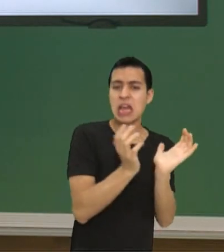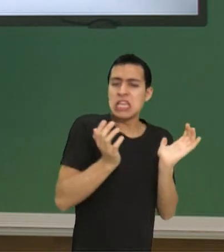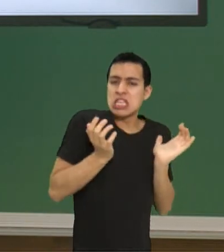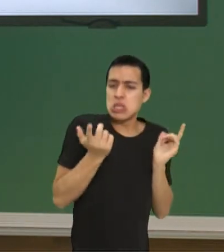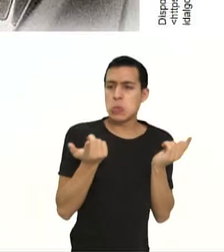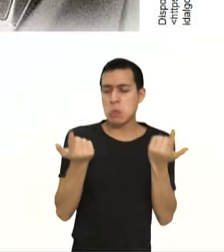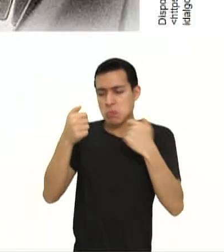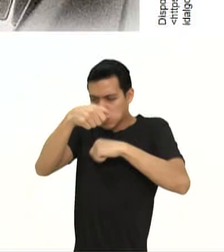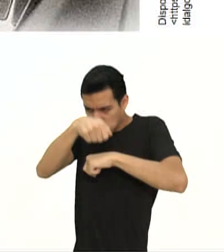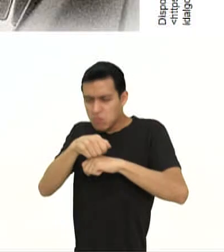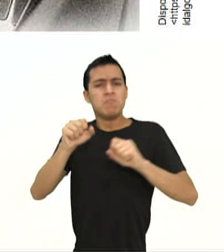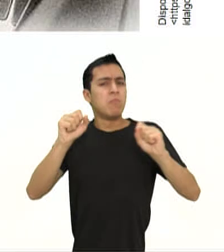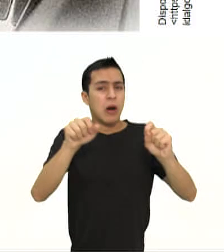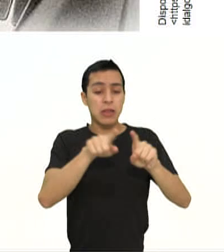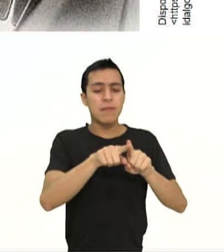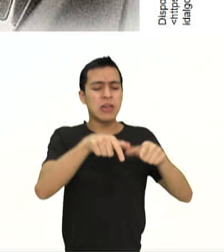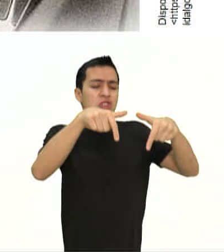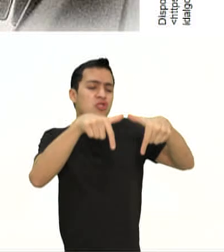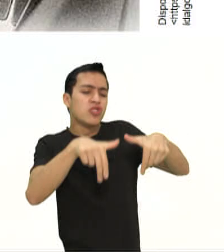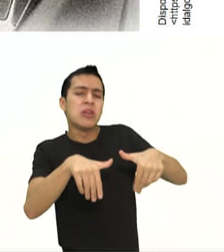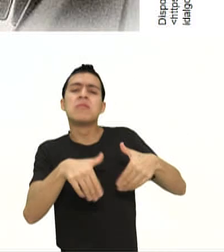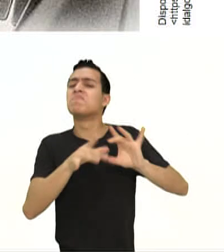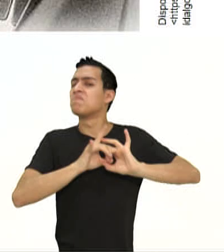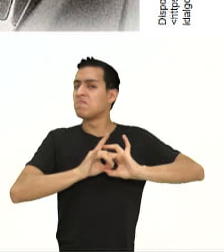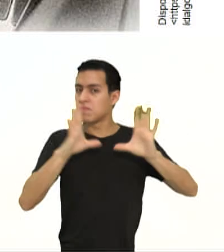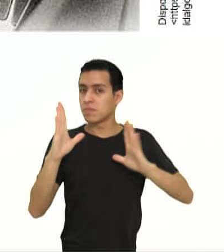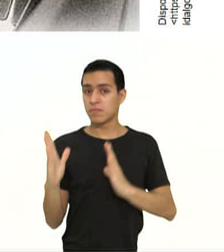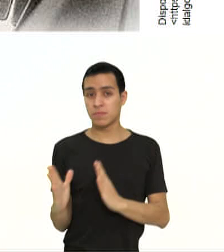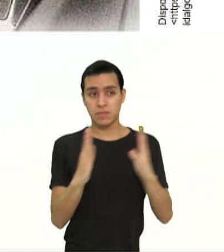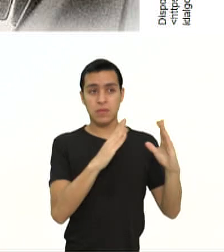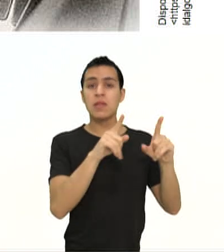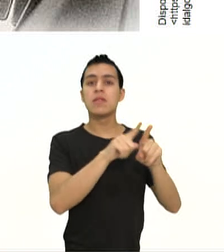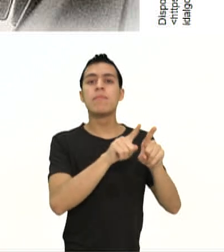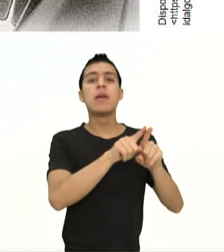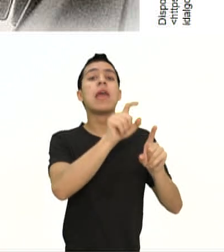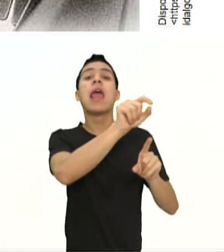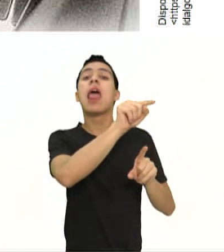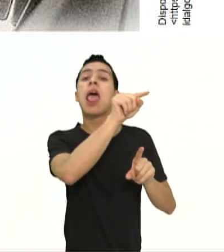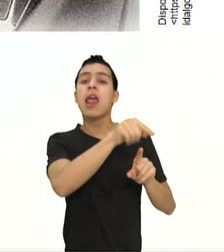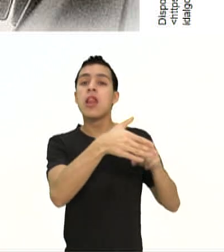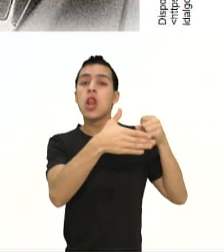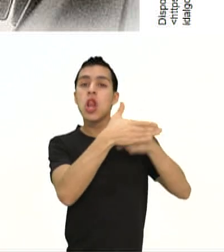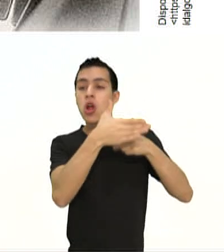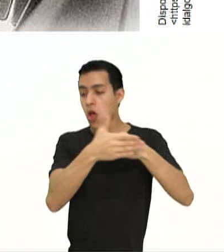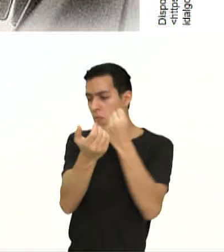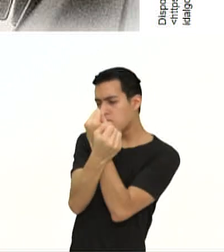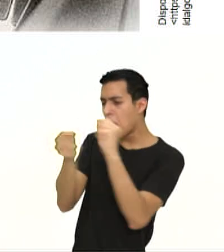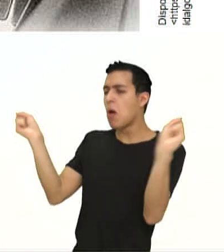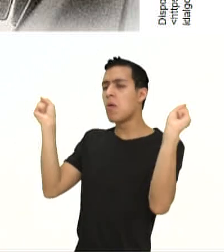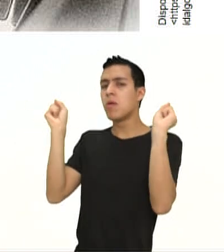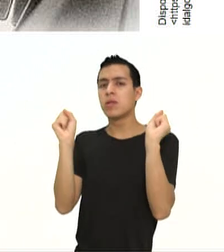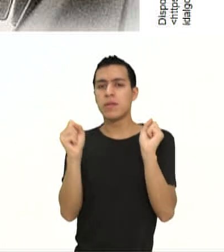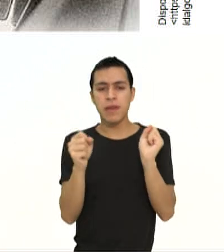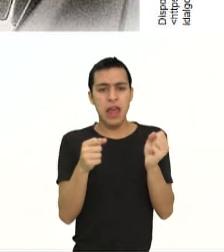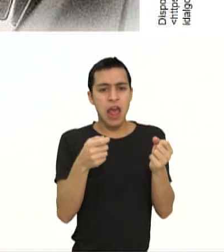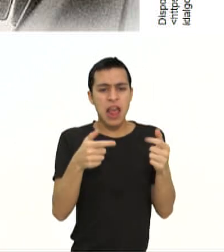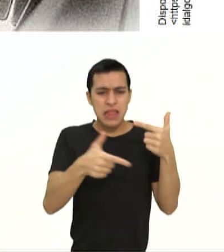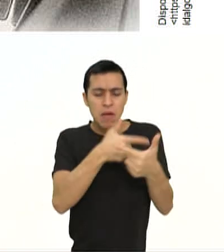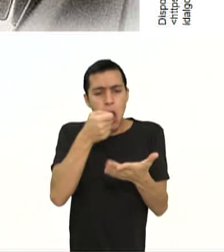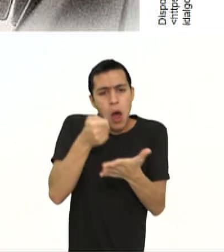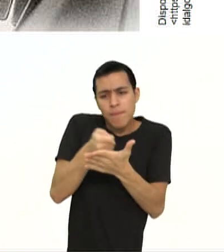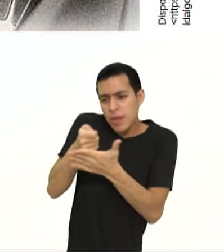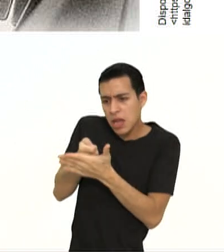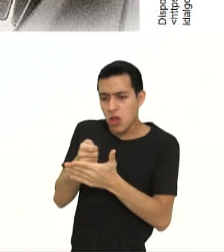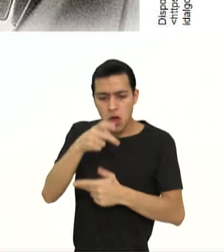pode votar. Abolição da escravidão das populações afrodescendentes, fim do trabalho obrigatório, trabalho compulsório